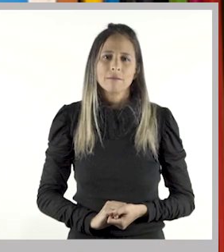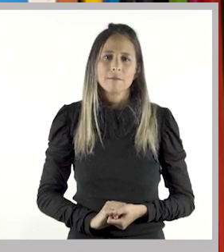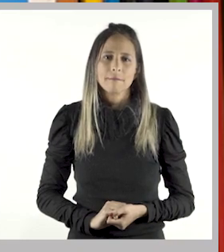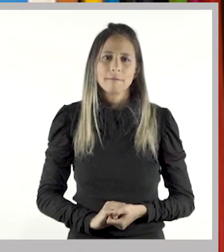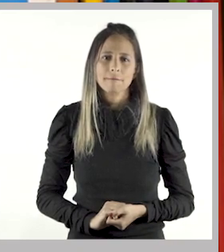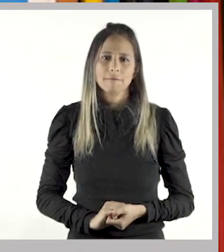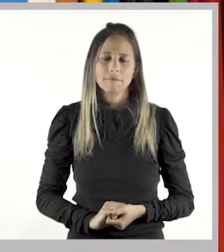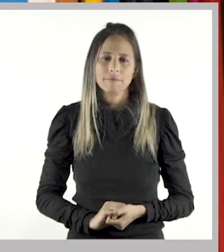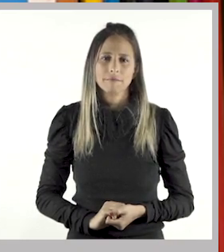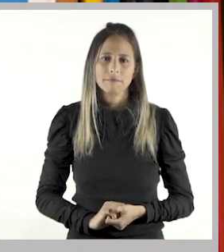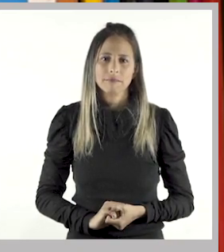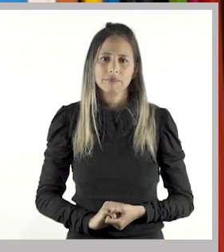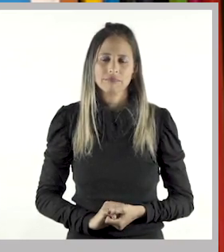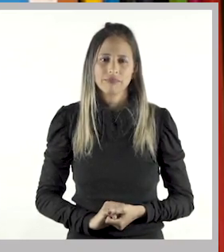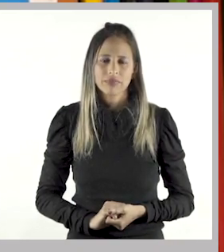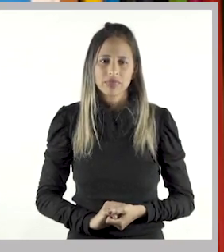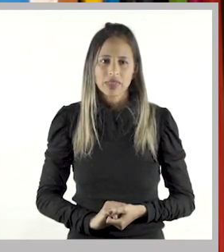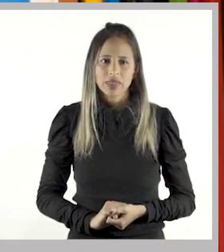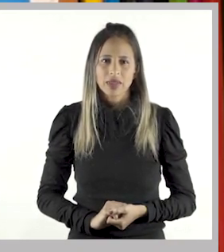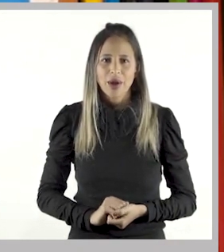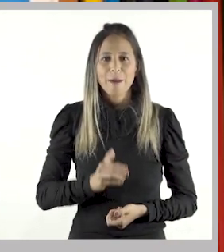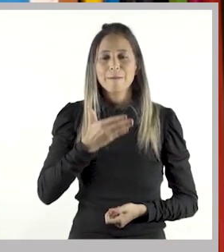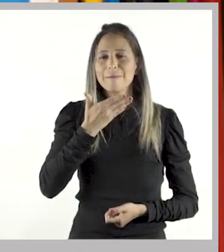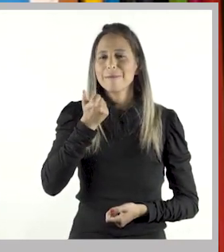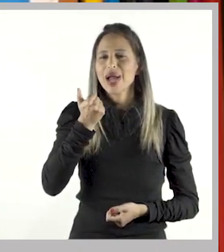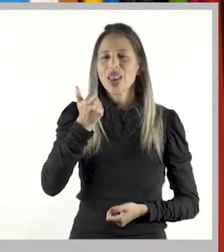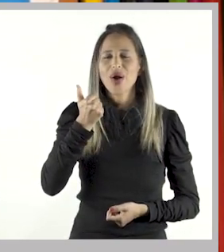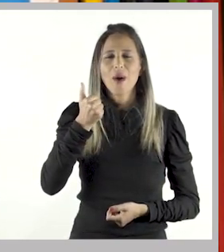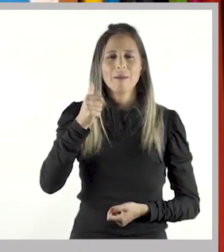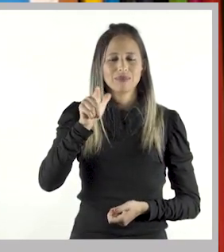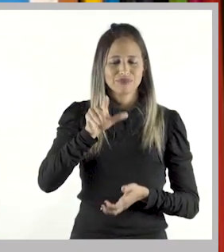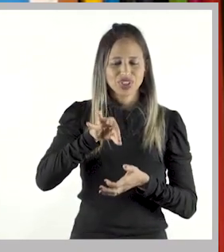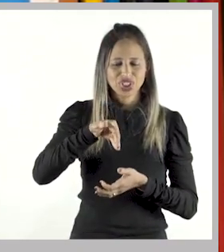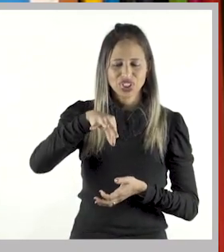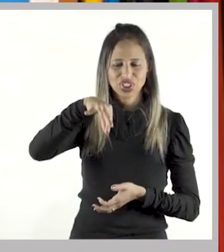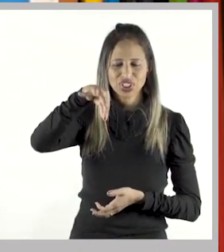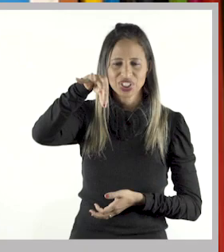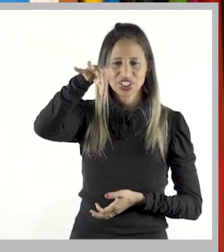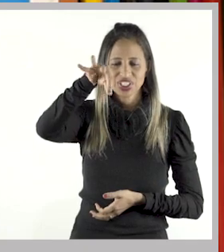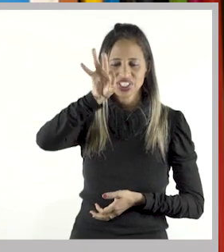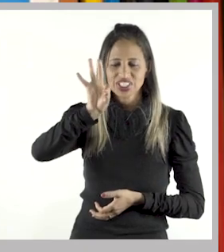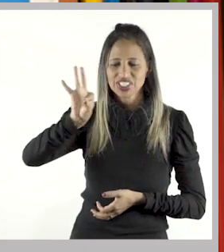Parece que é uma das melhores partes é tirar a fita crepe. Mas normalmente quando o desenho já está acabado.